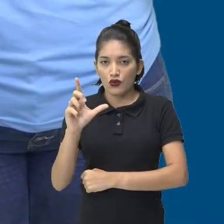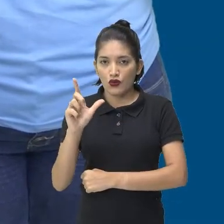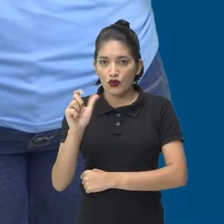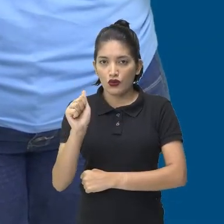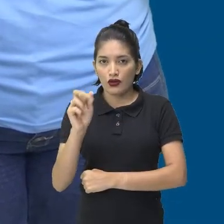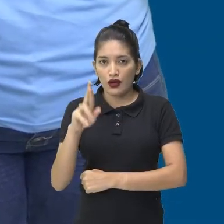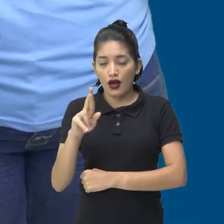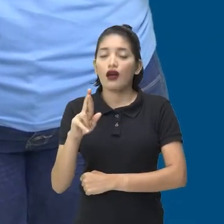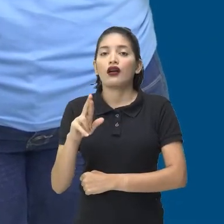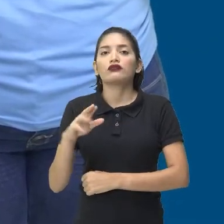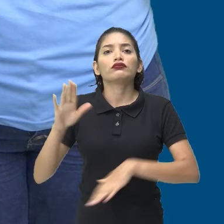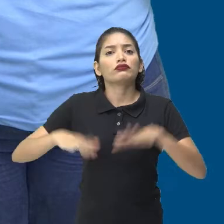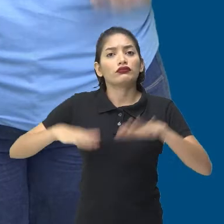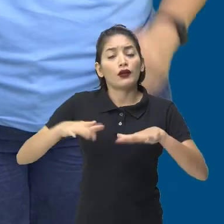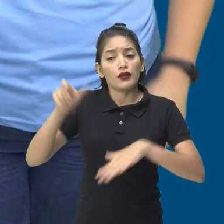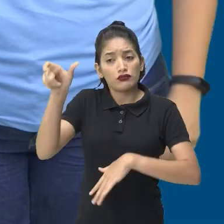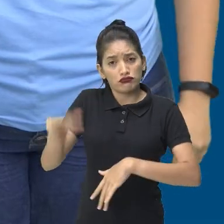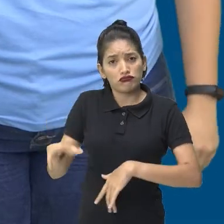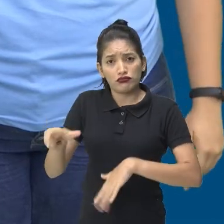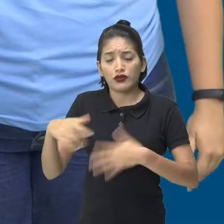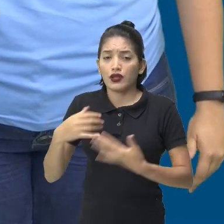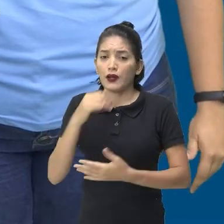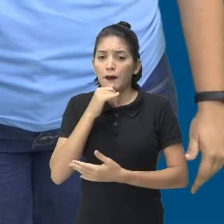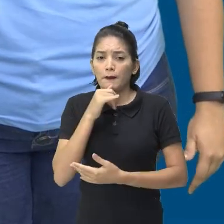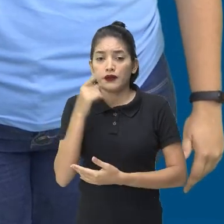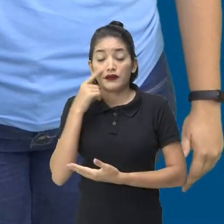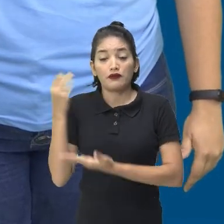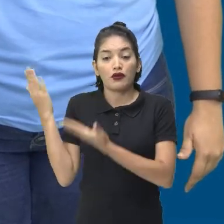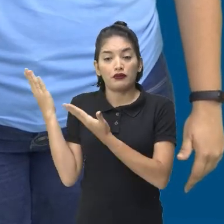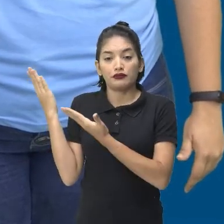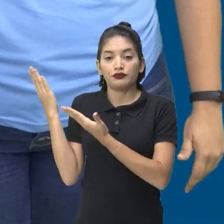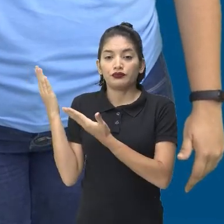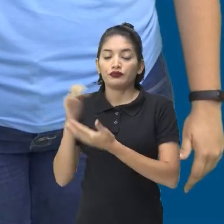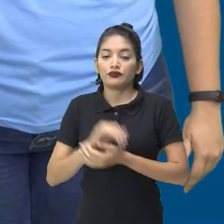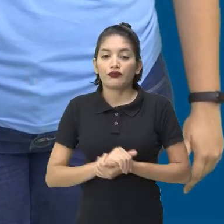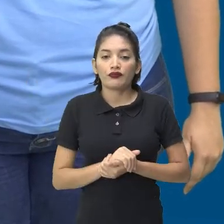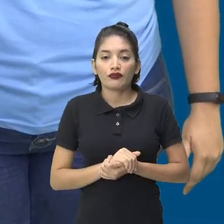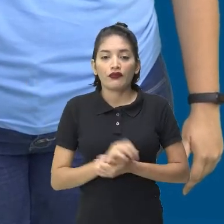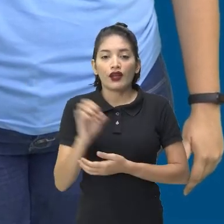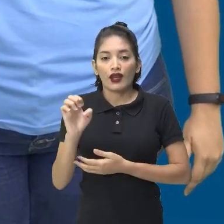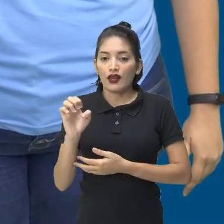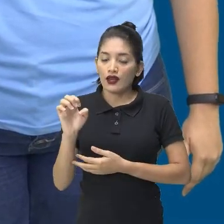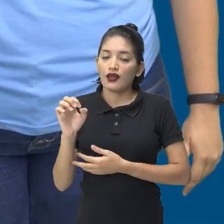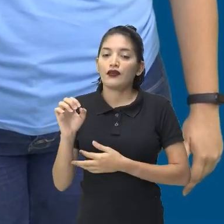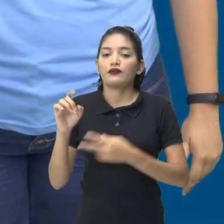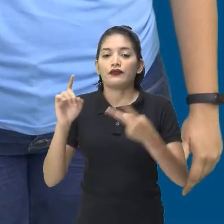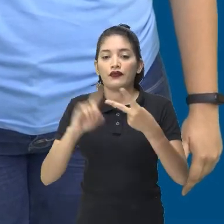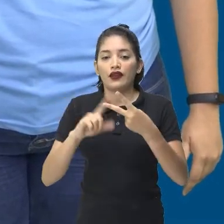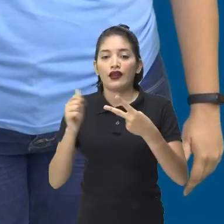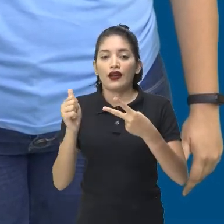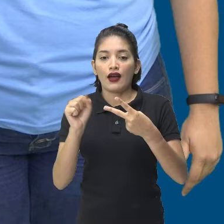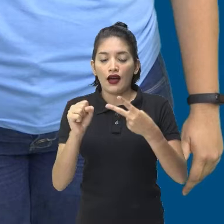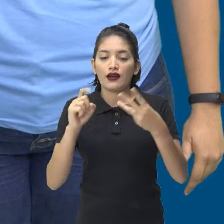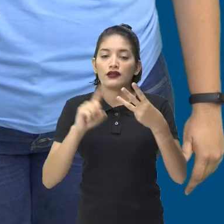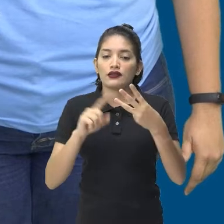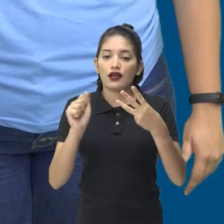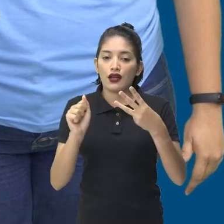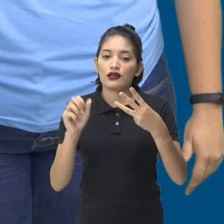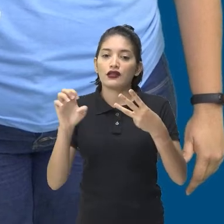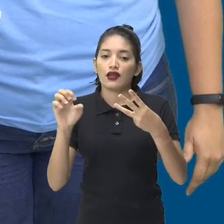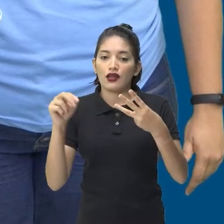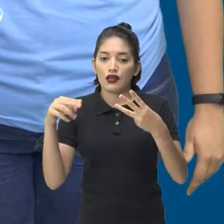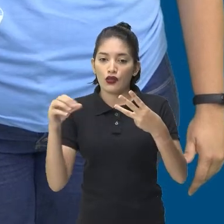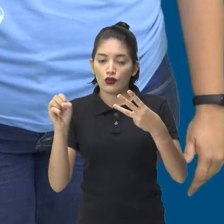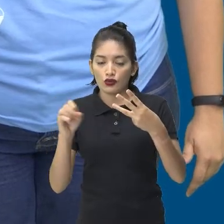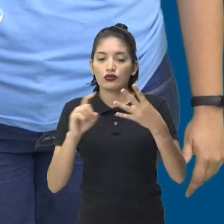dependendo do sujeito que nós já sabemos, com yo, e, tu, né? ele, ella, usted, nosotros ou